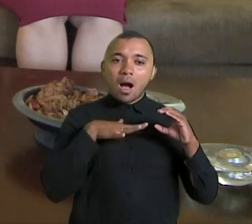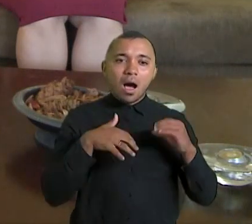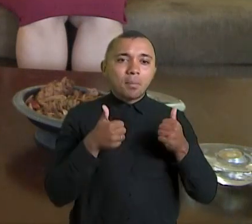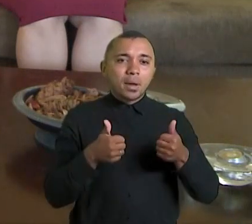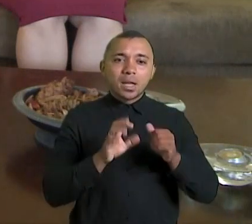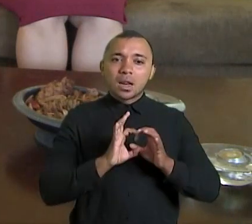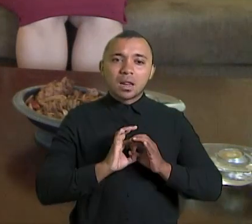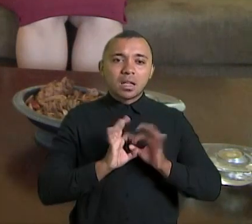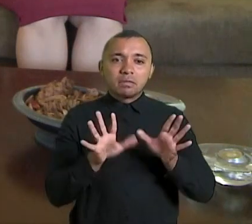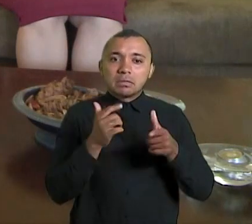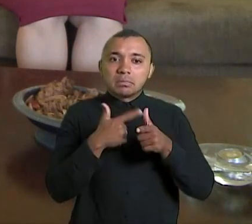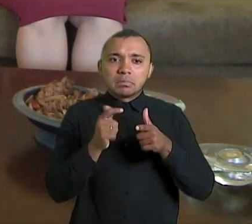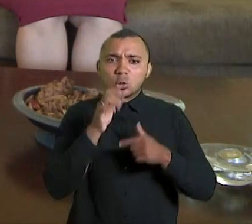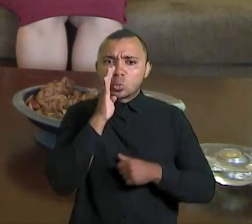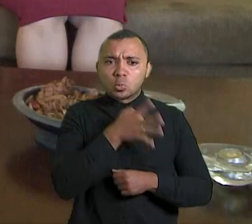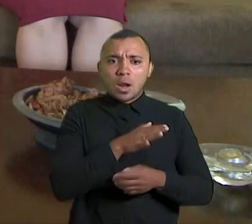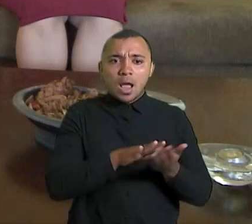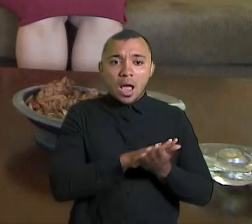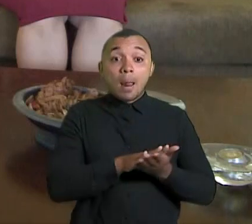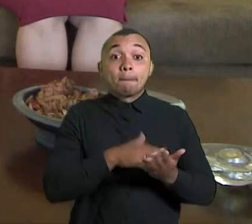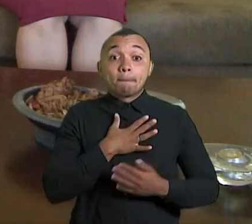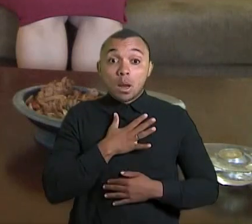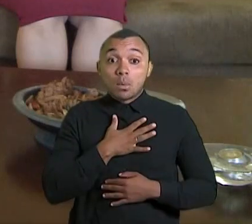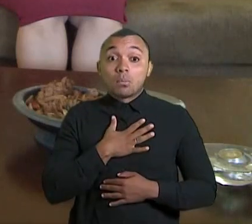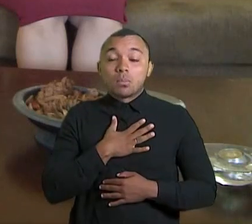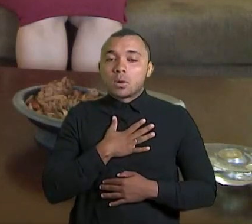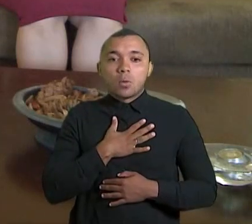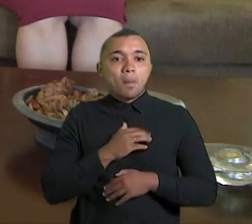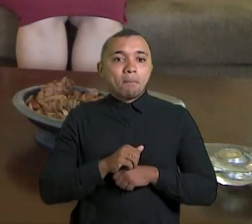julgamentos. E o meu material de trabalho